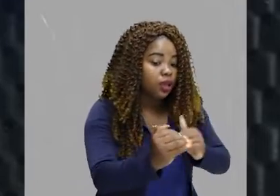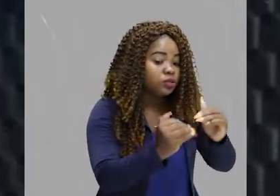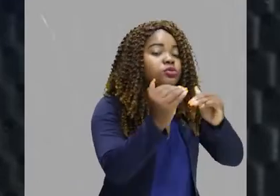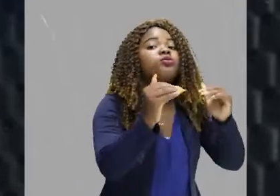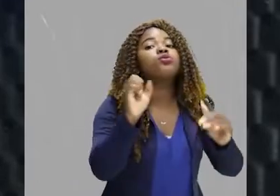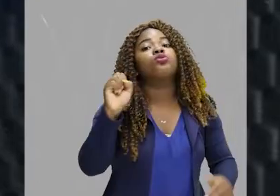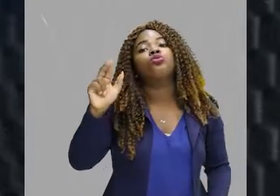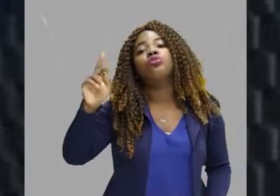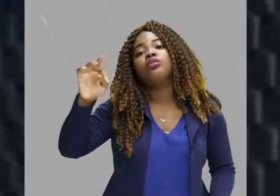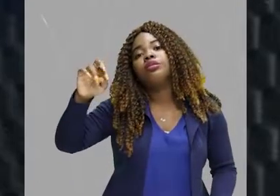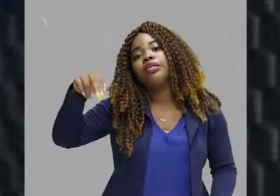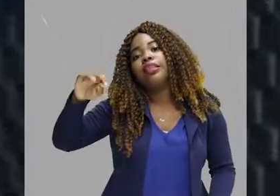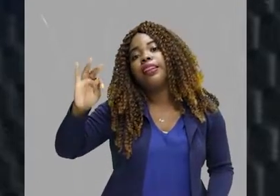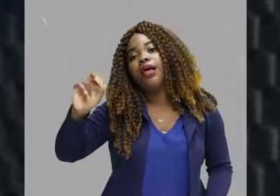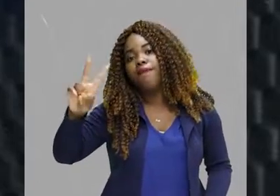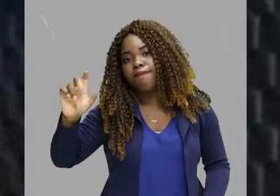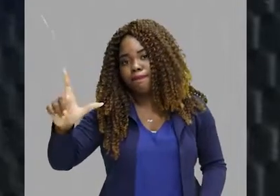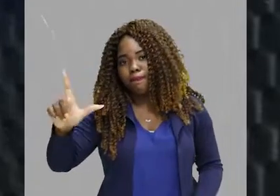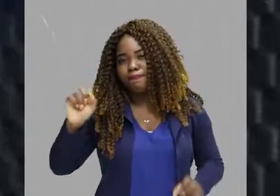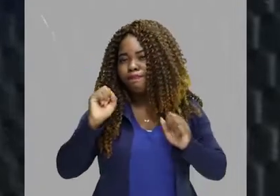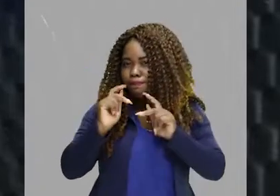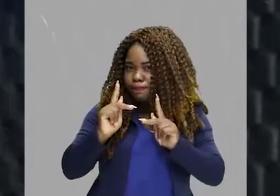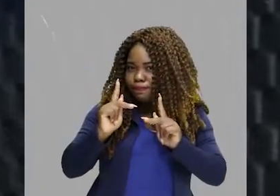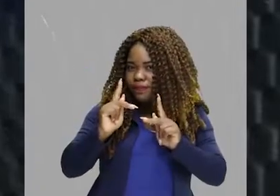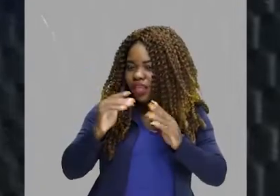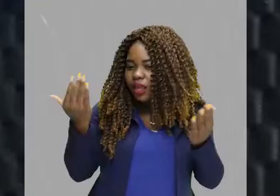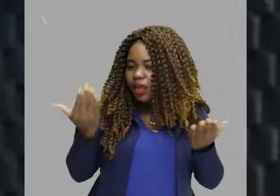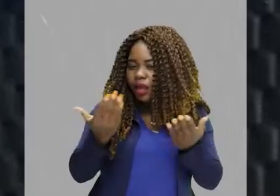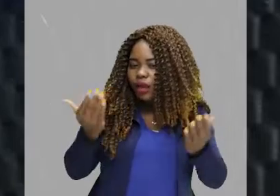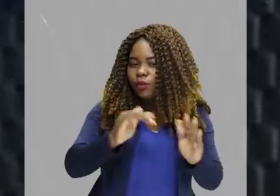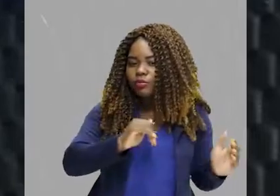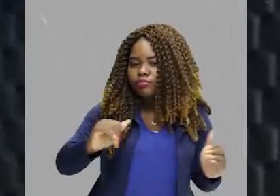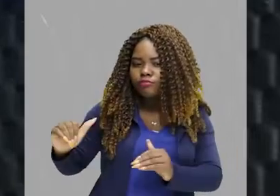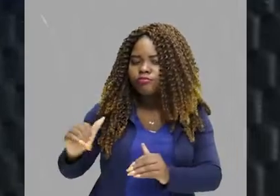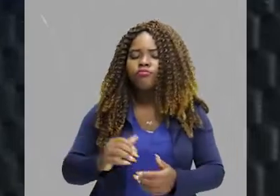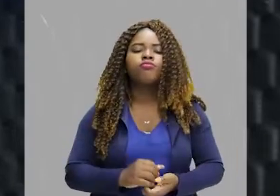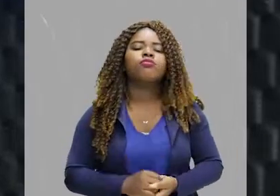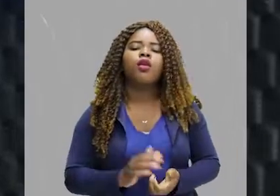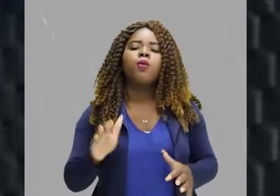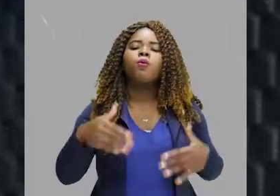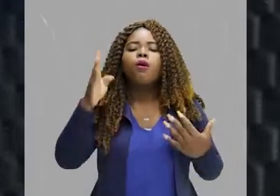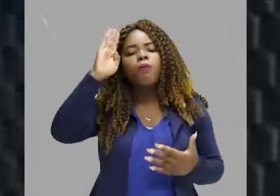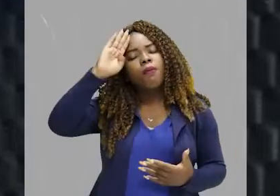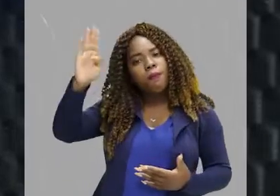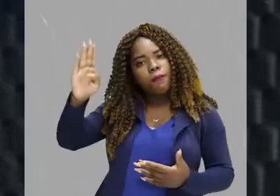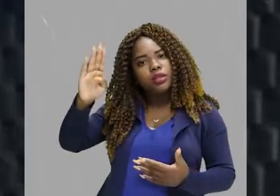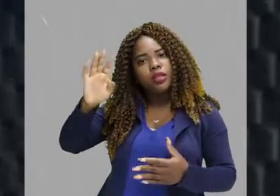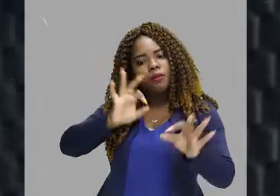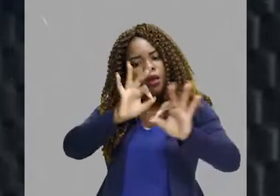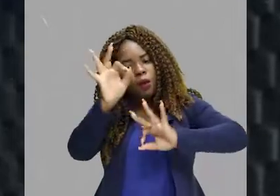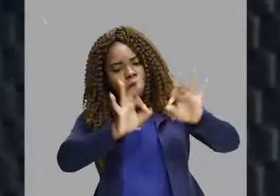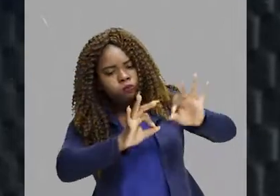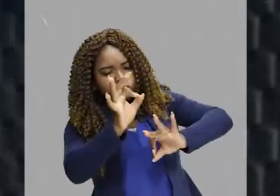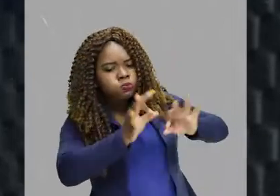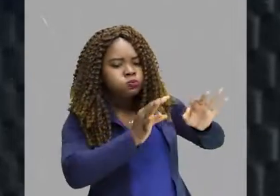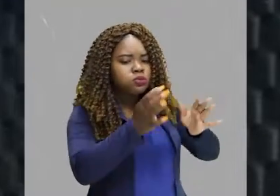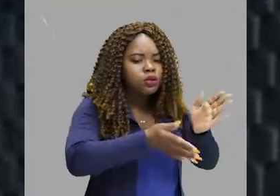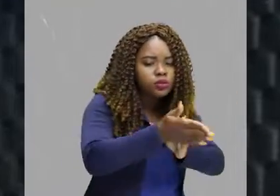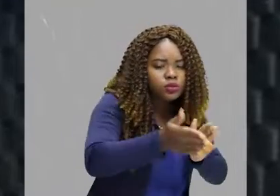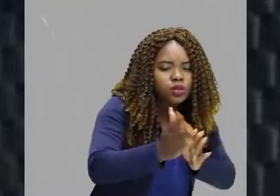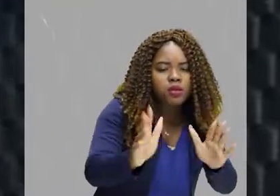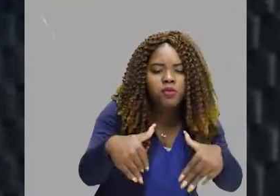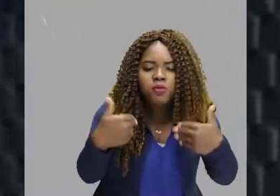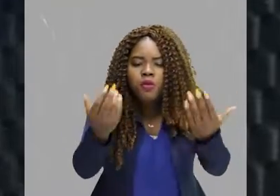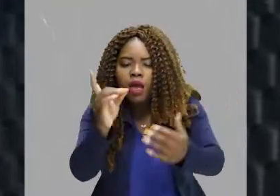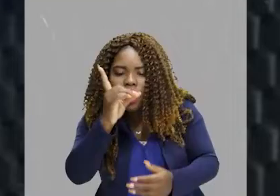desenvolvimento sustentável. Fechado? Vamos agora ver o seguinte: quais são os princípios que norteiam essa ideia?